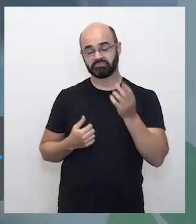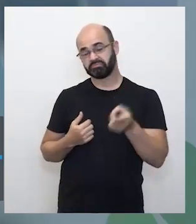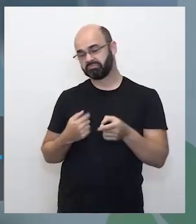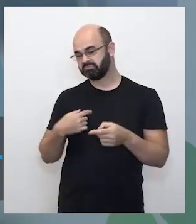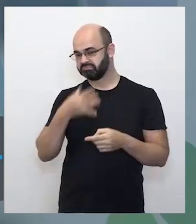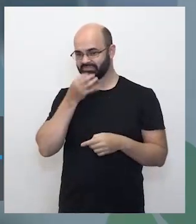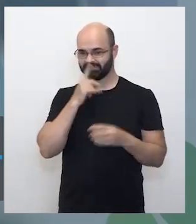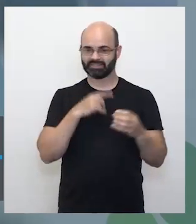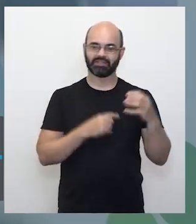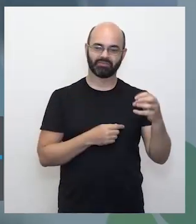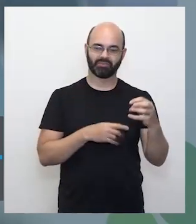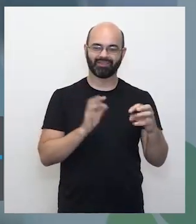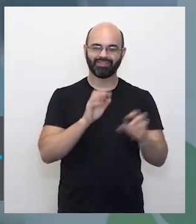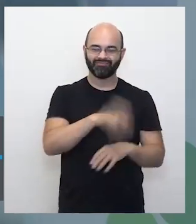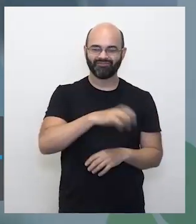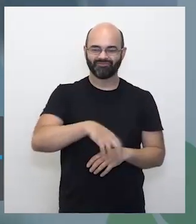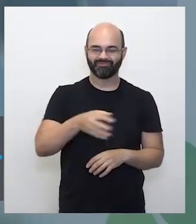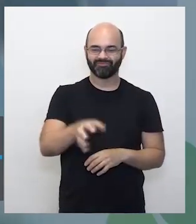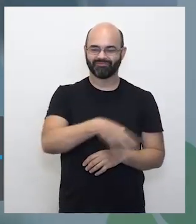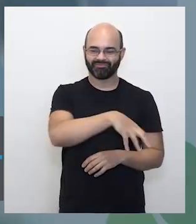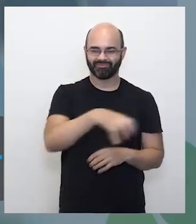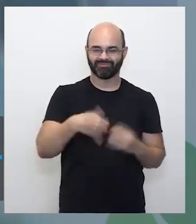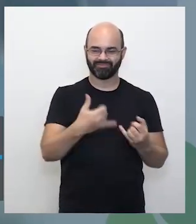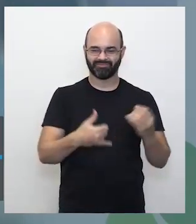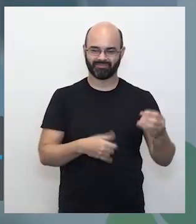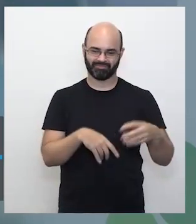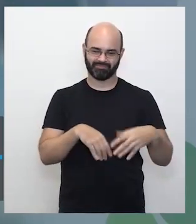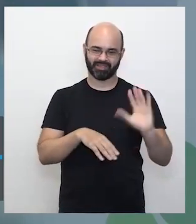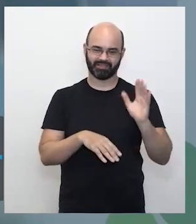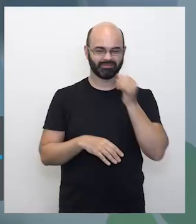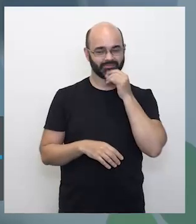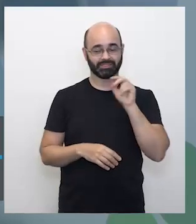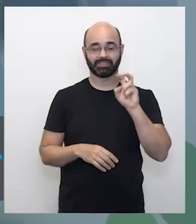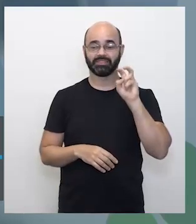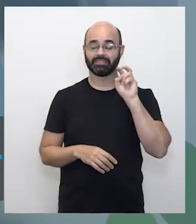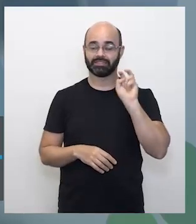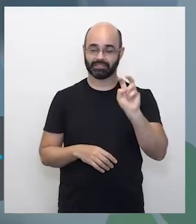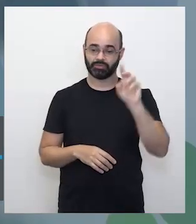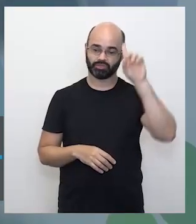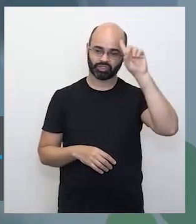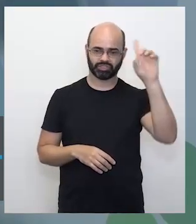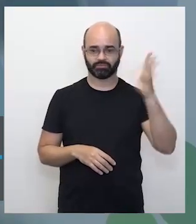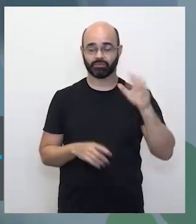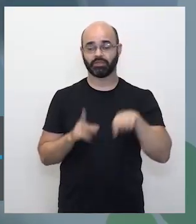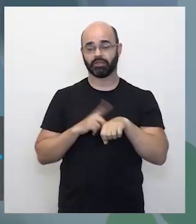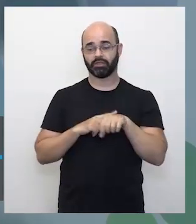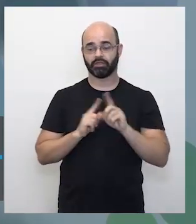com a bolinha de lã. E aí você analisa por 5 dias o tempo